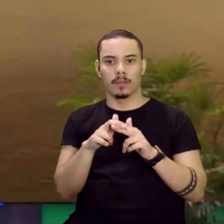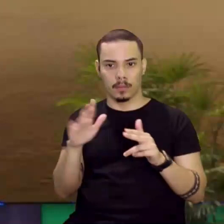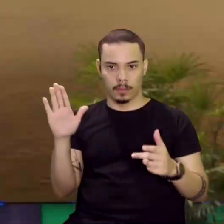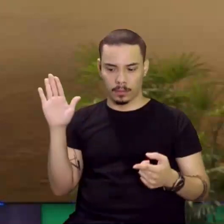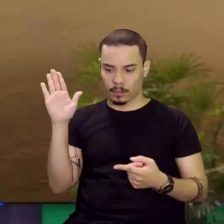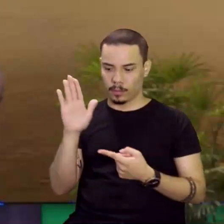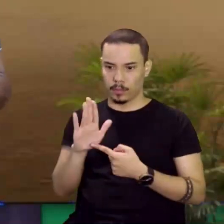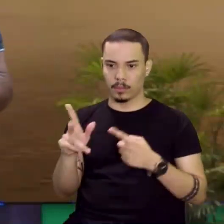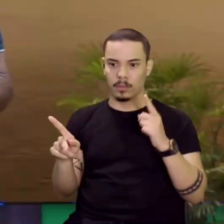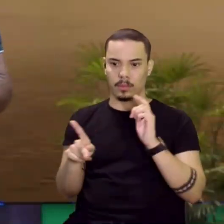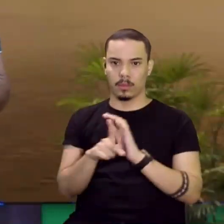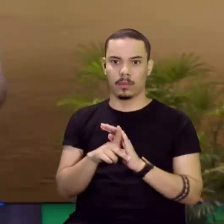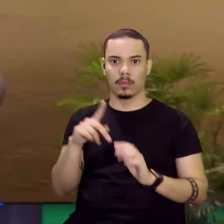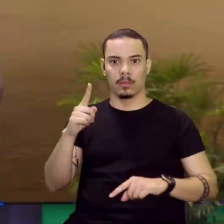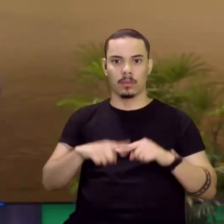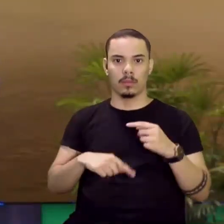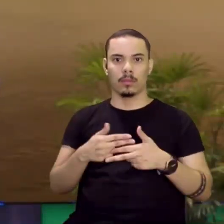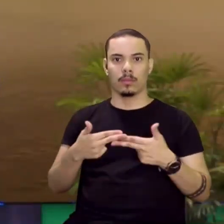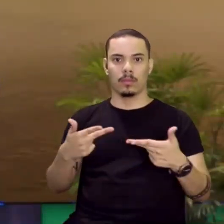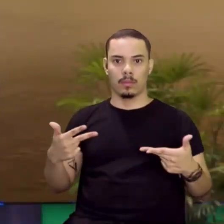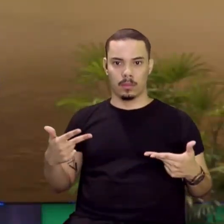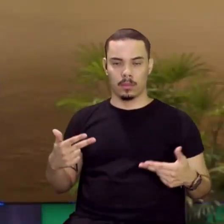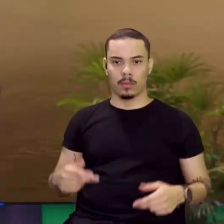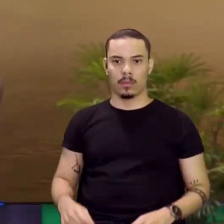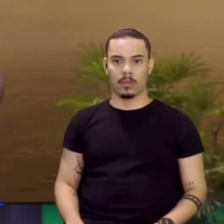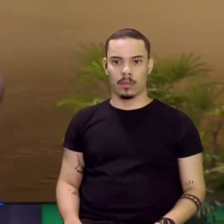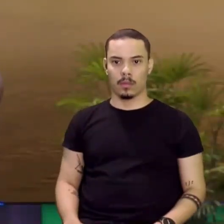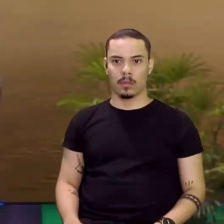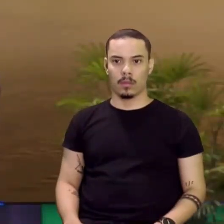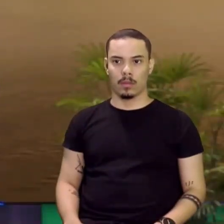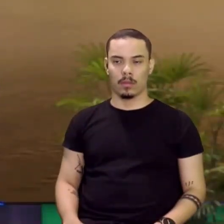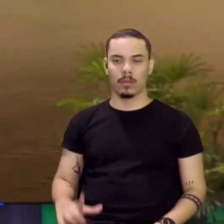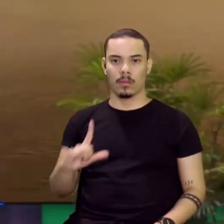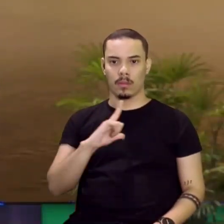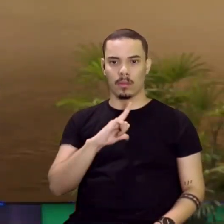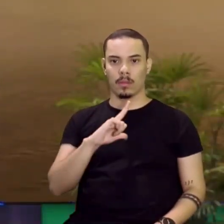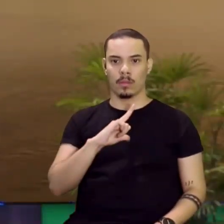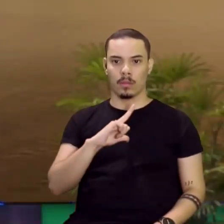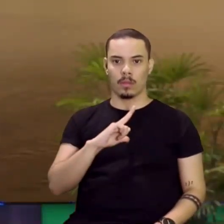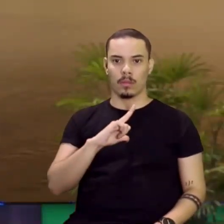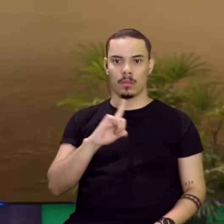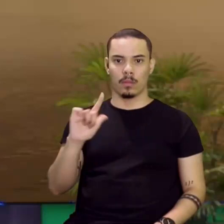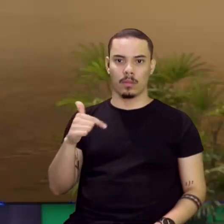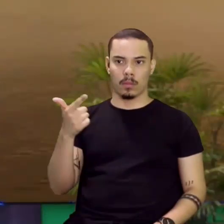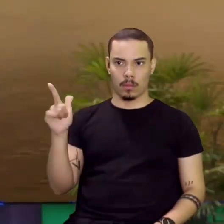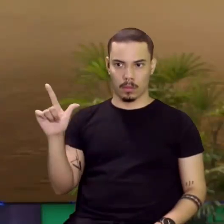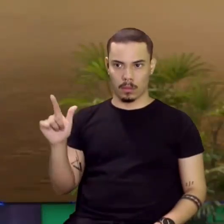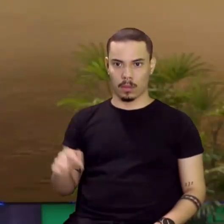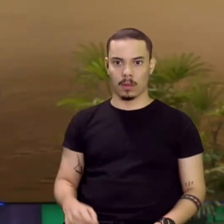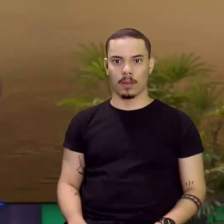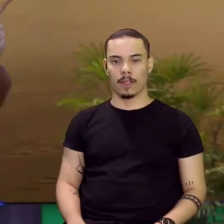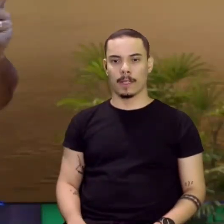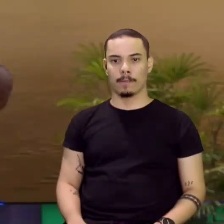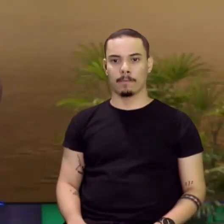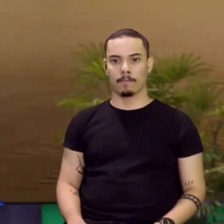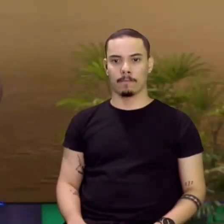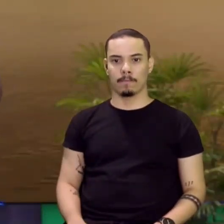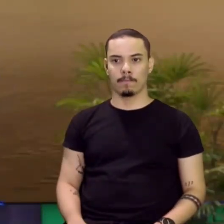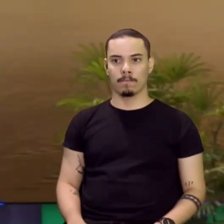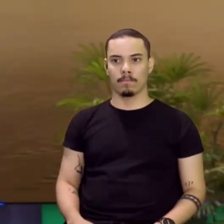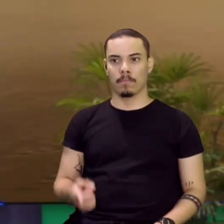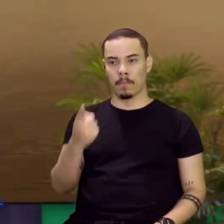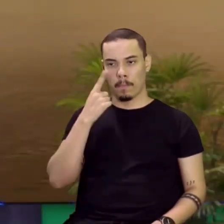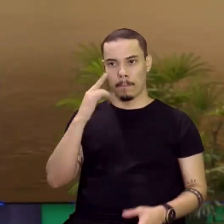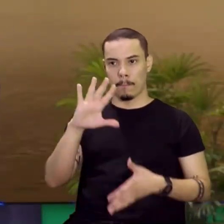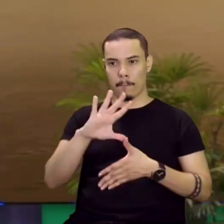os recursos minerais. Tem esse aqui também, ó, mostrando petróleo e gás natural no Brasil. Observa agora o